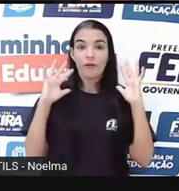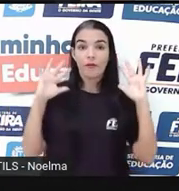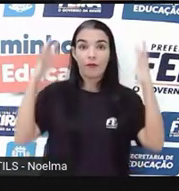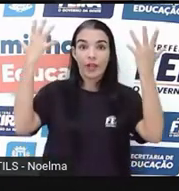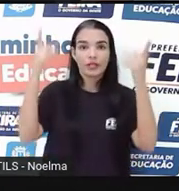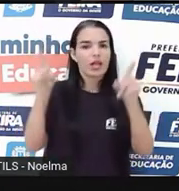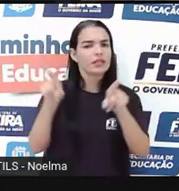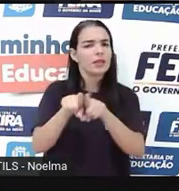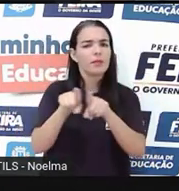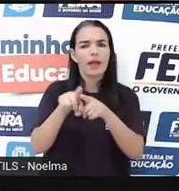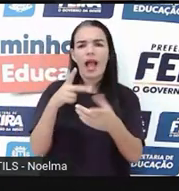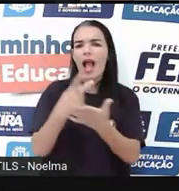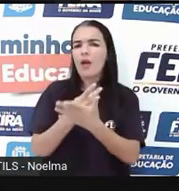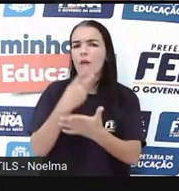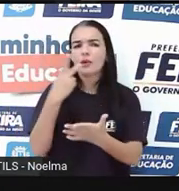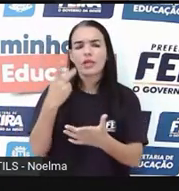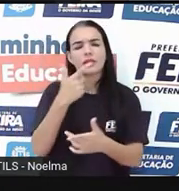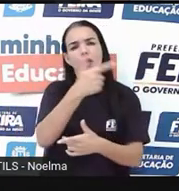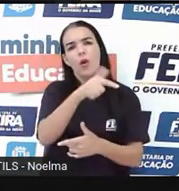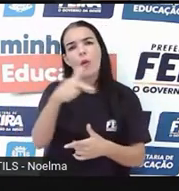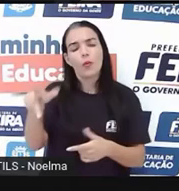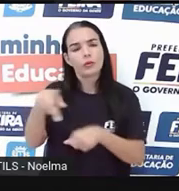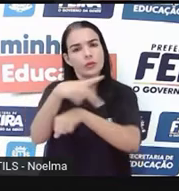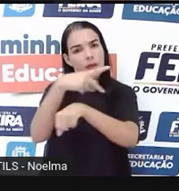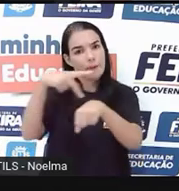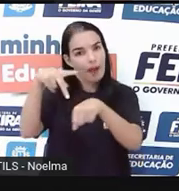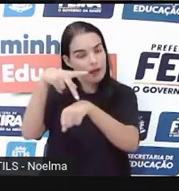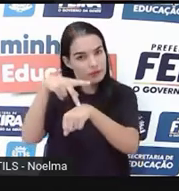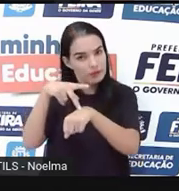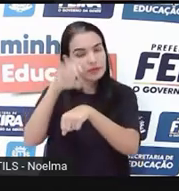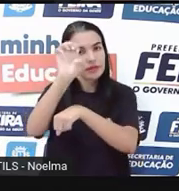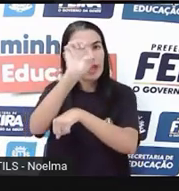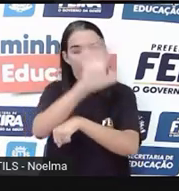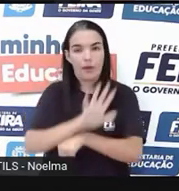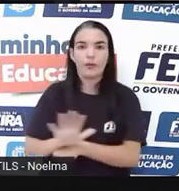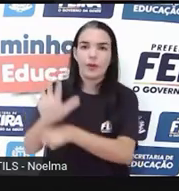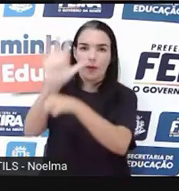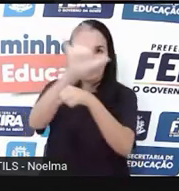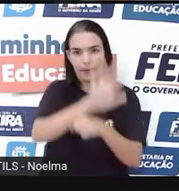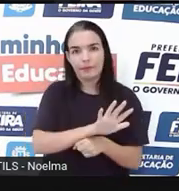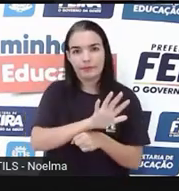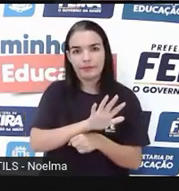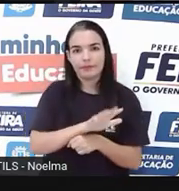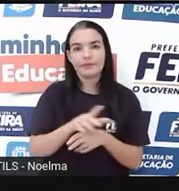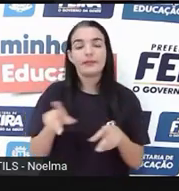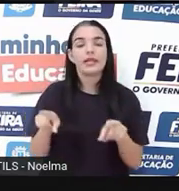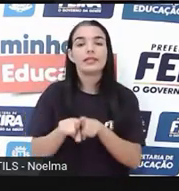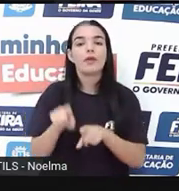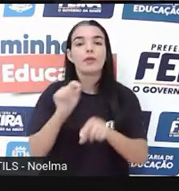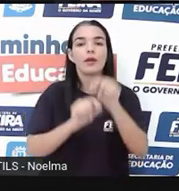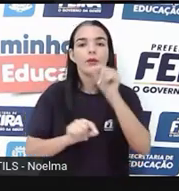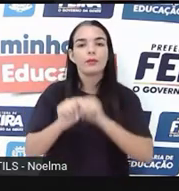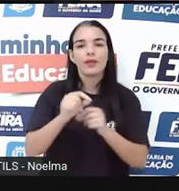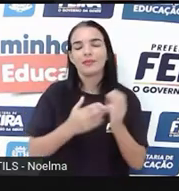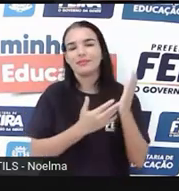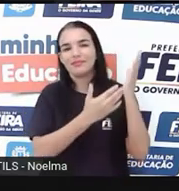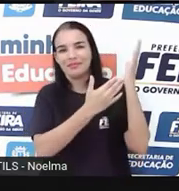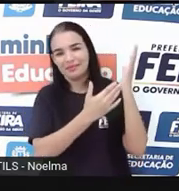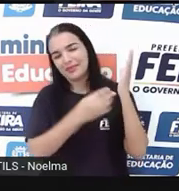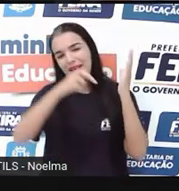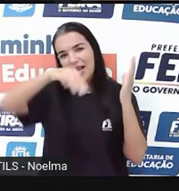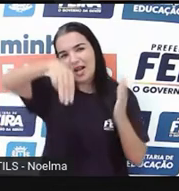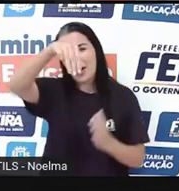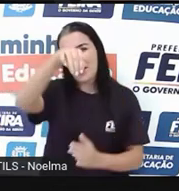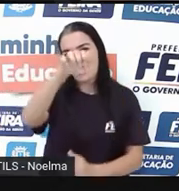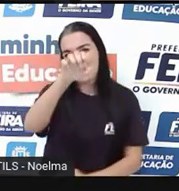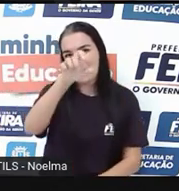na Suécia, na Finlândia e na República Tcheca. E no Mexico and Spain, no México